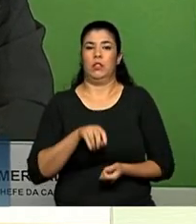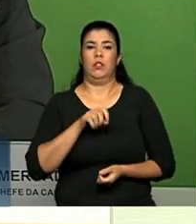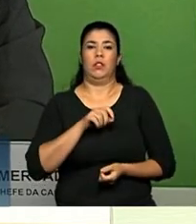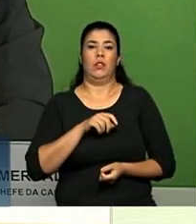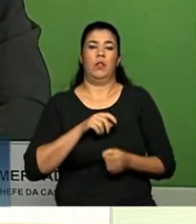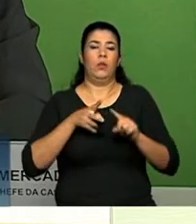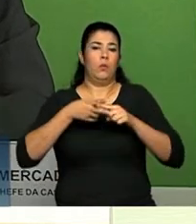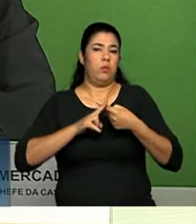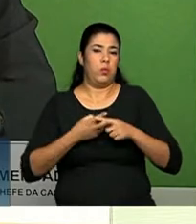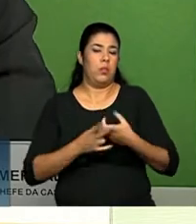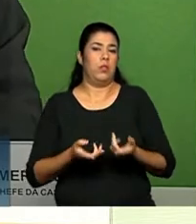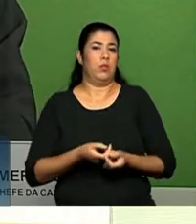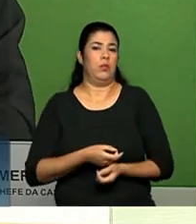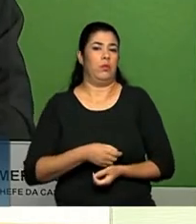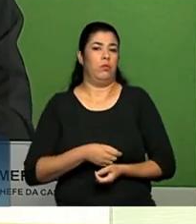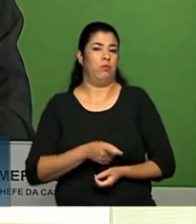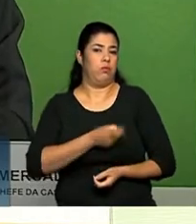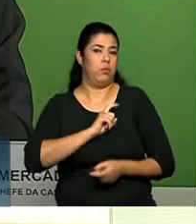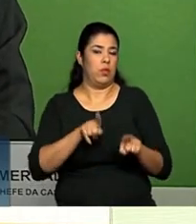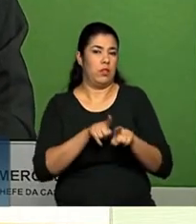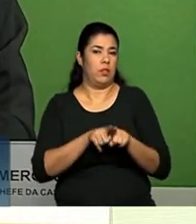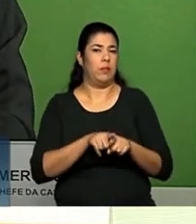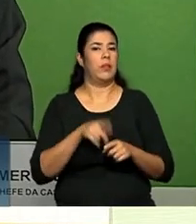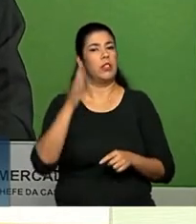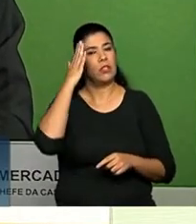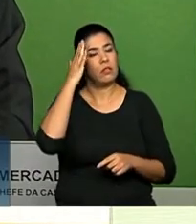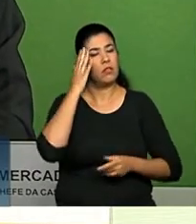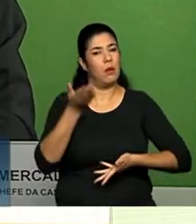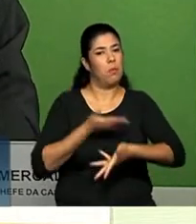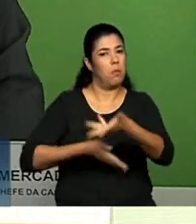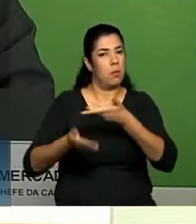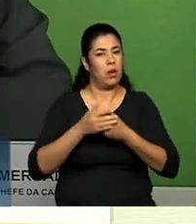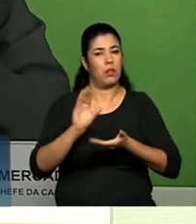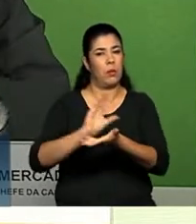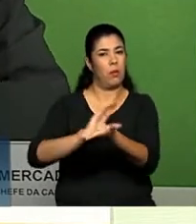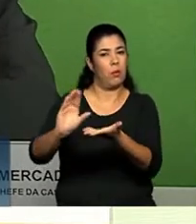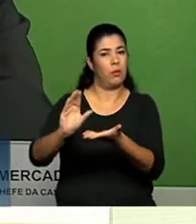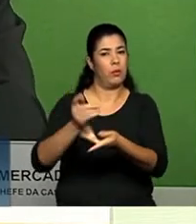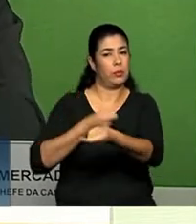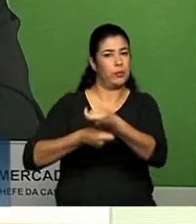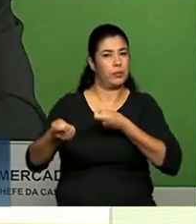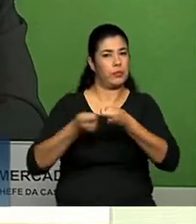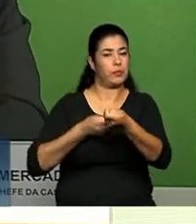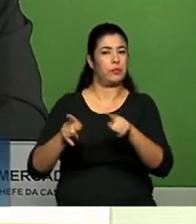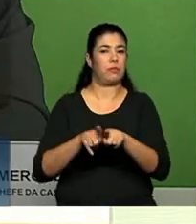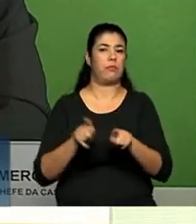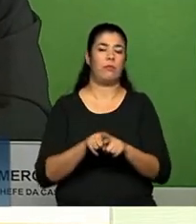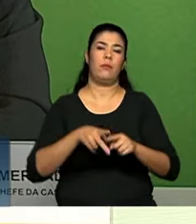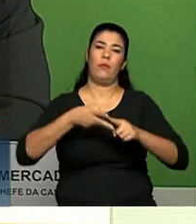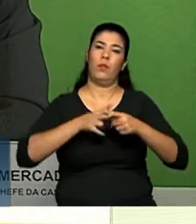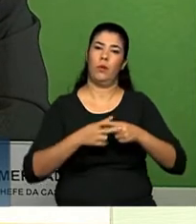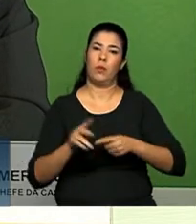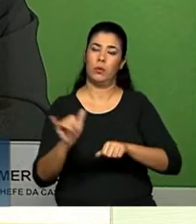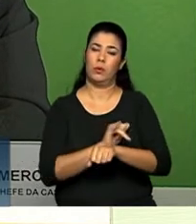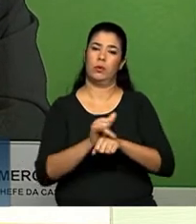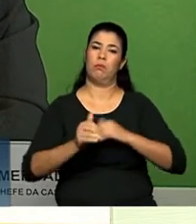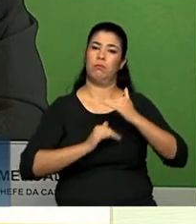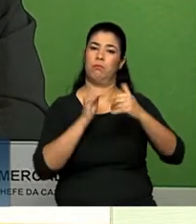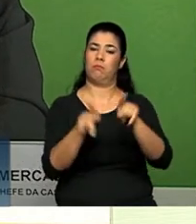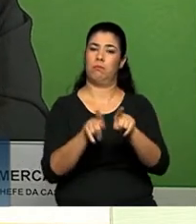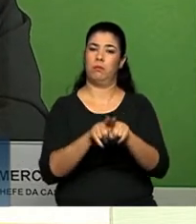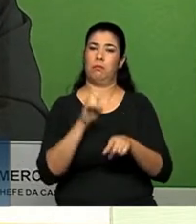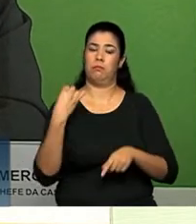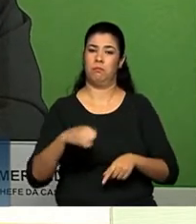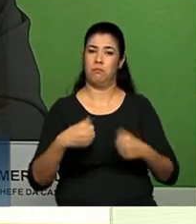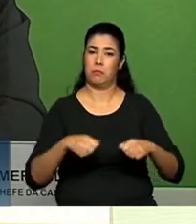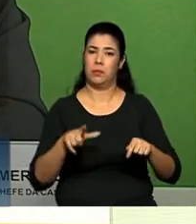O ajuste do câmbio diminui a pressão sobre o fiscal. É um ajuste estrutural macroeconômico que está em andamento.